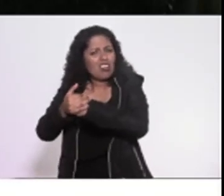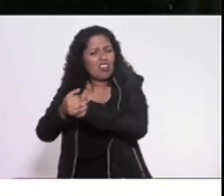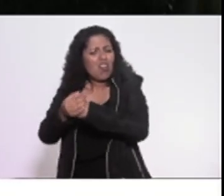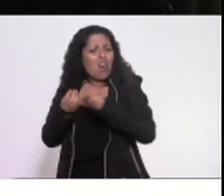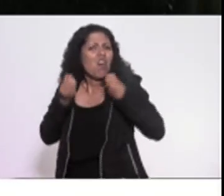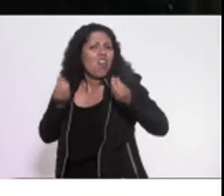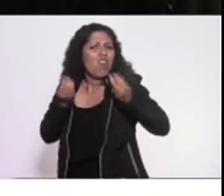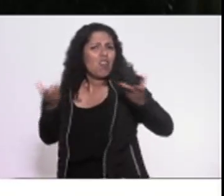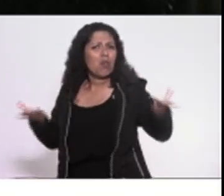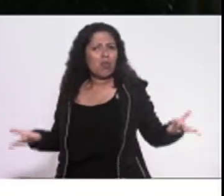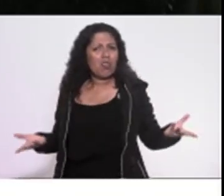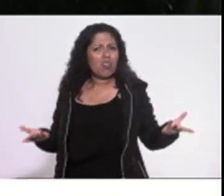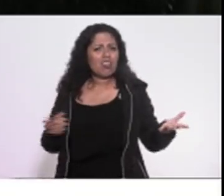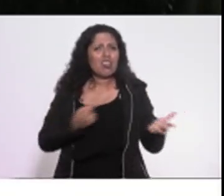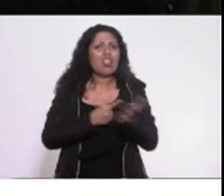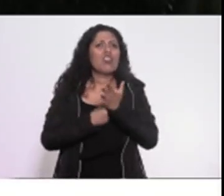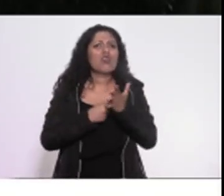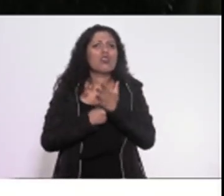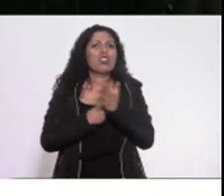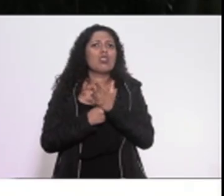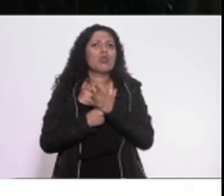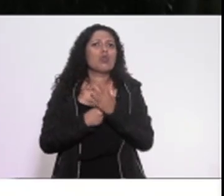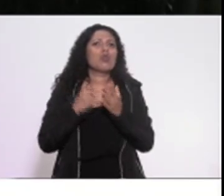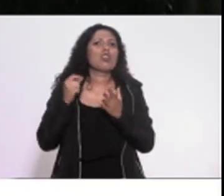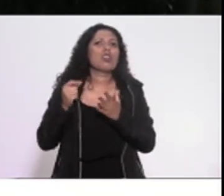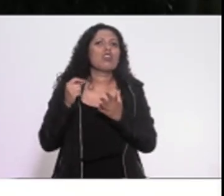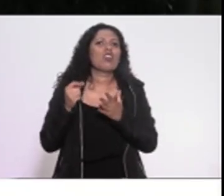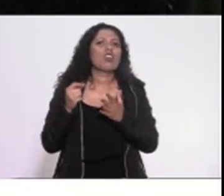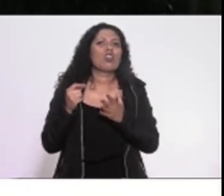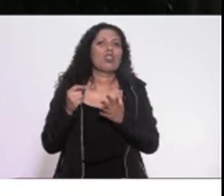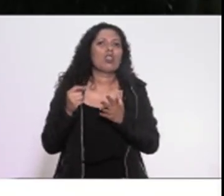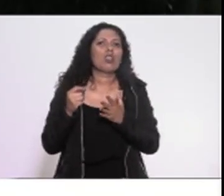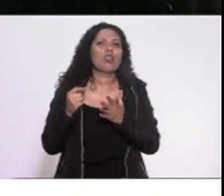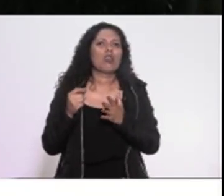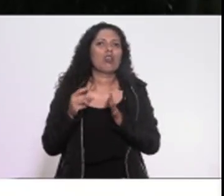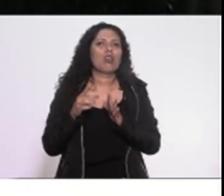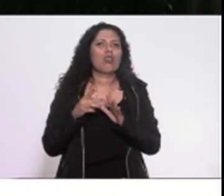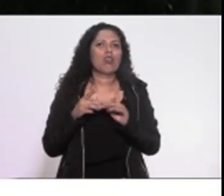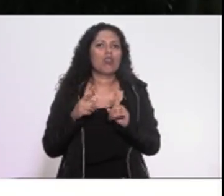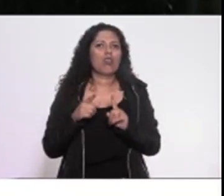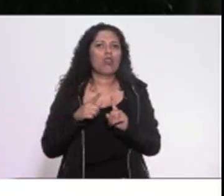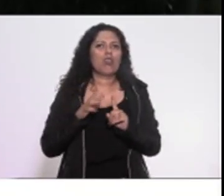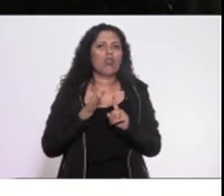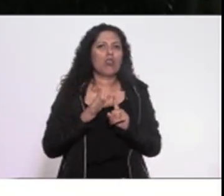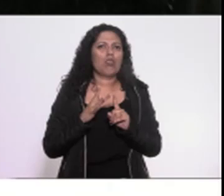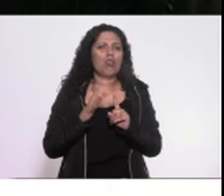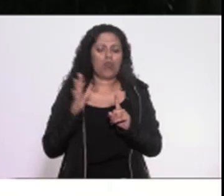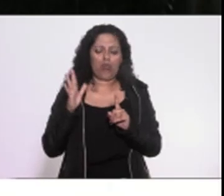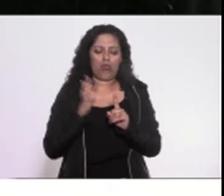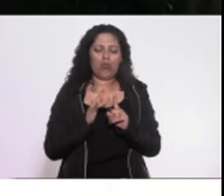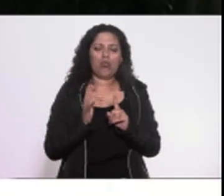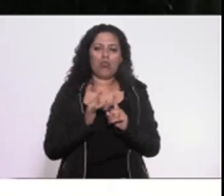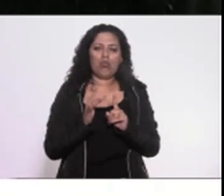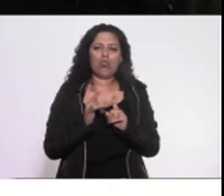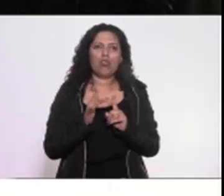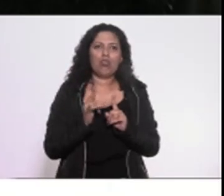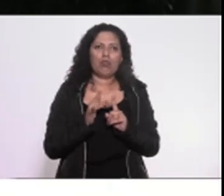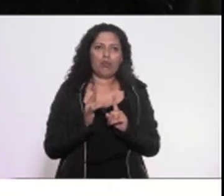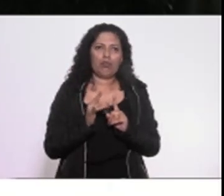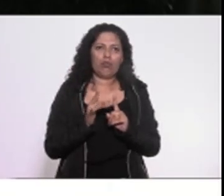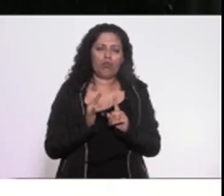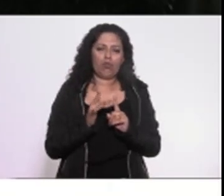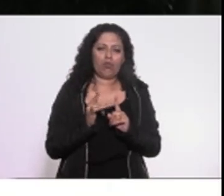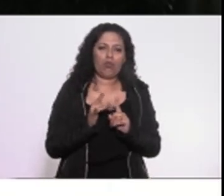a eficiência da norma legal que faz com que essas mulheres, né, se sintam